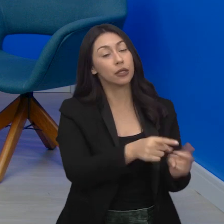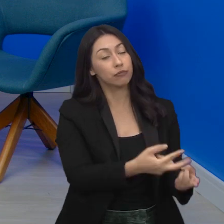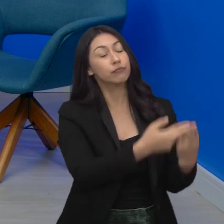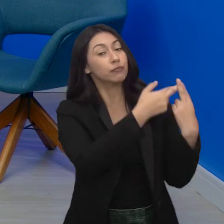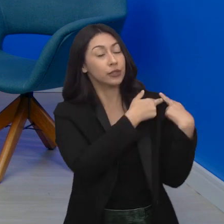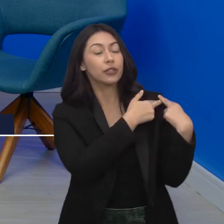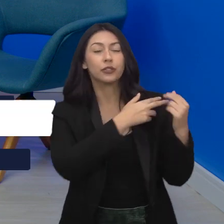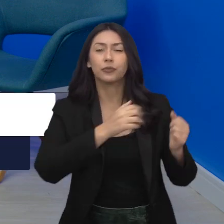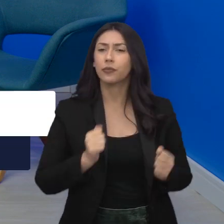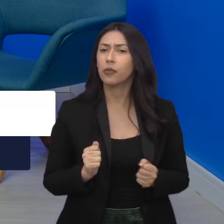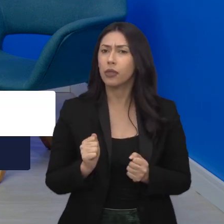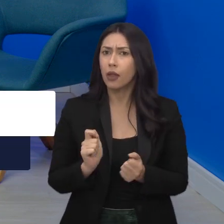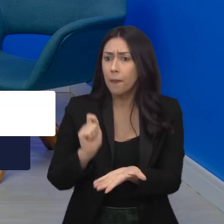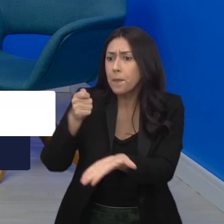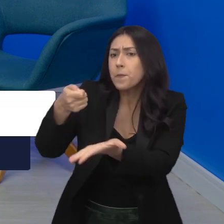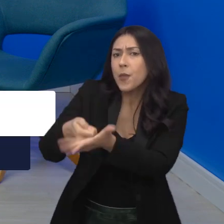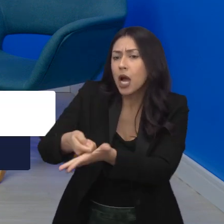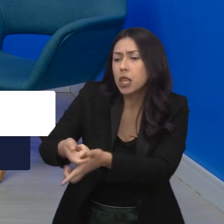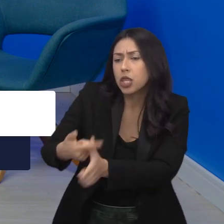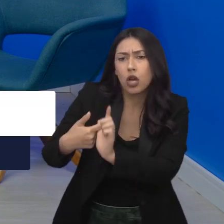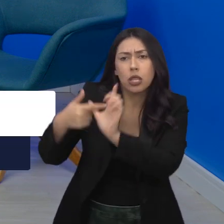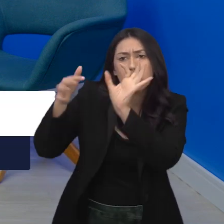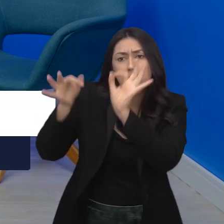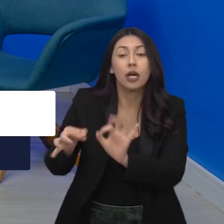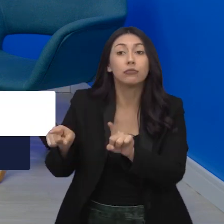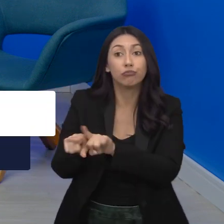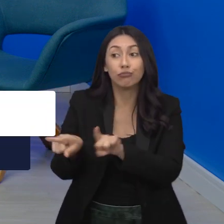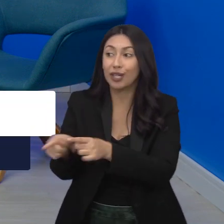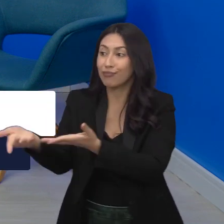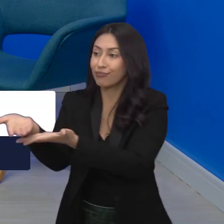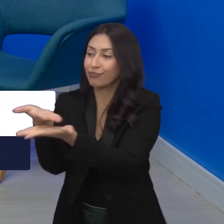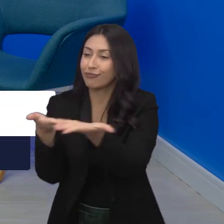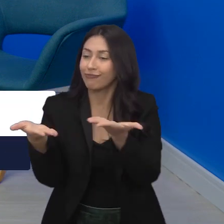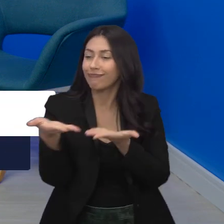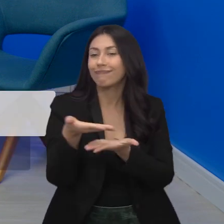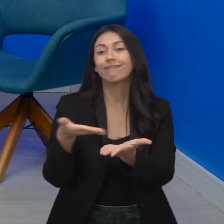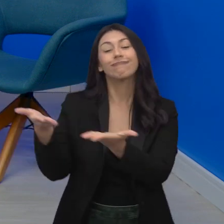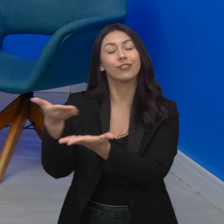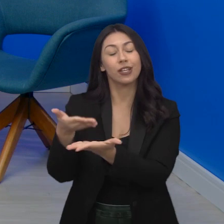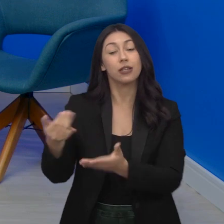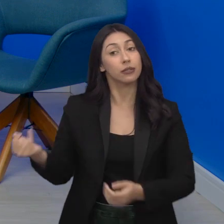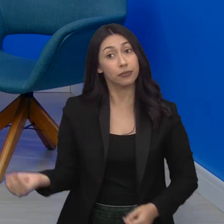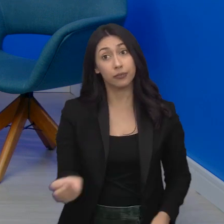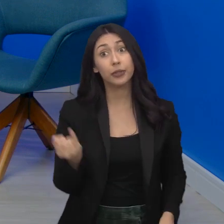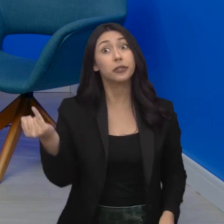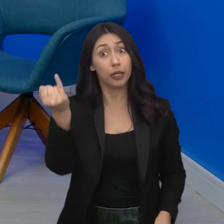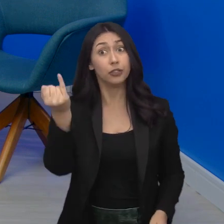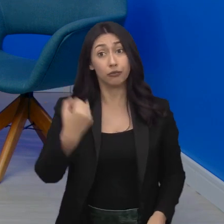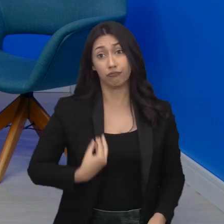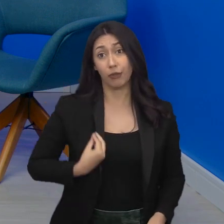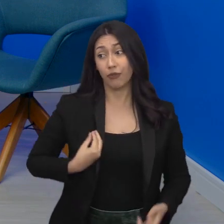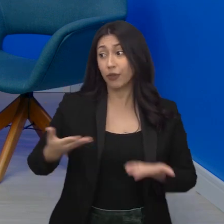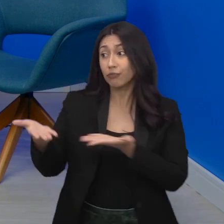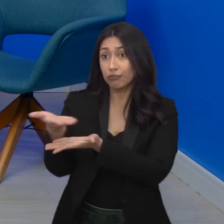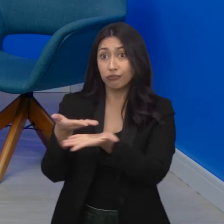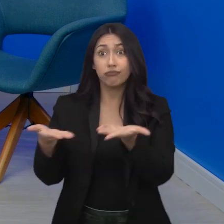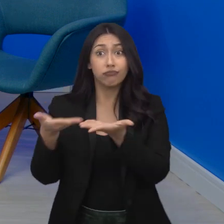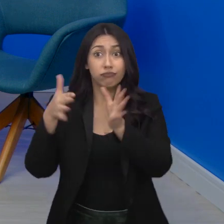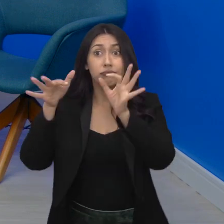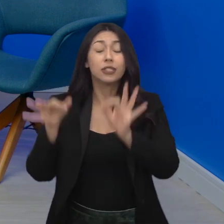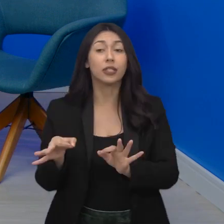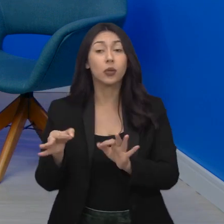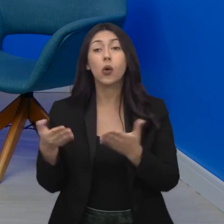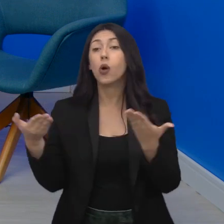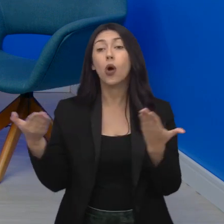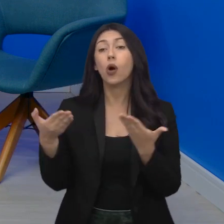condômino. Manter as contas em dia e conservar boas relações com os vizinhos são hábitos essenciais para viver em condomínio. No Sobre Política